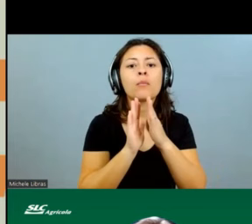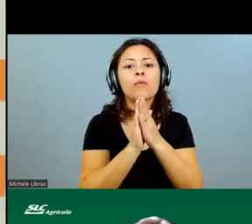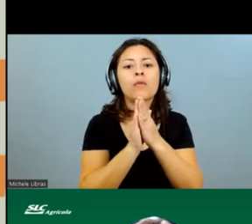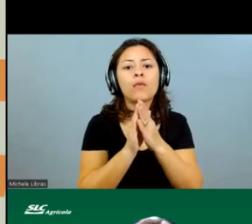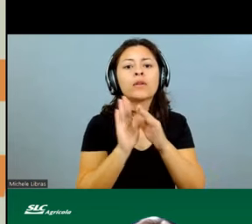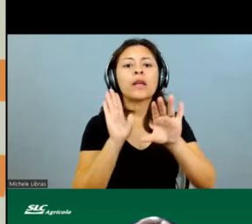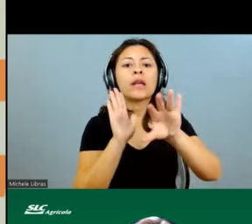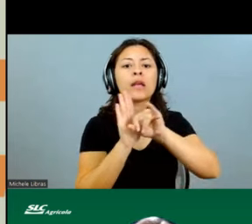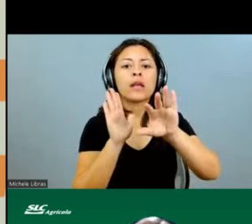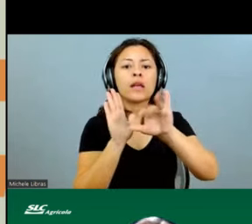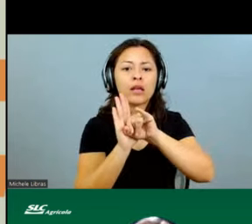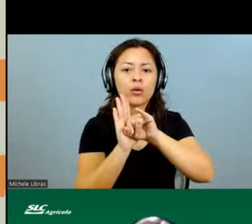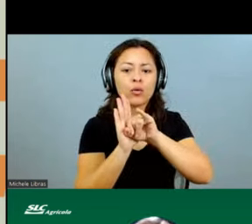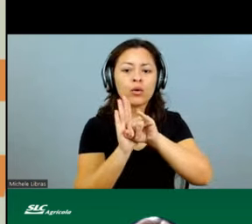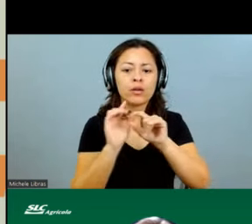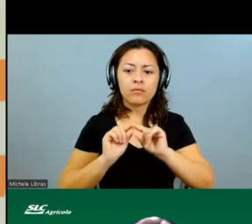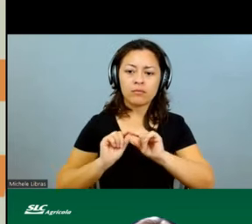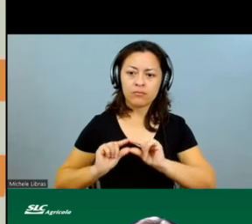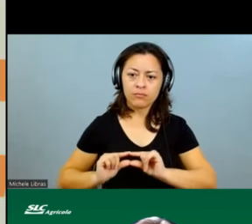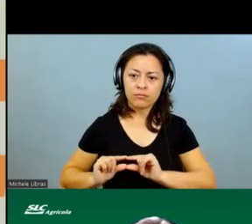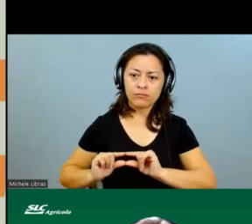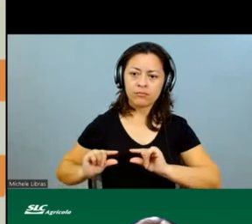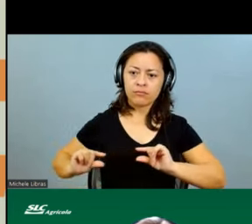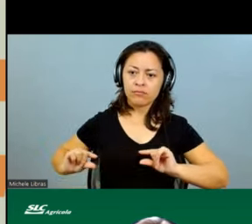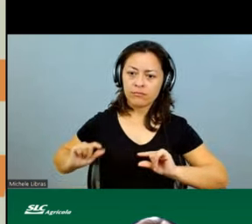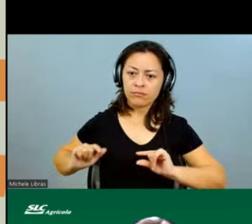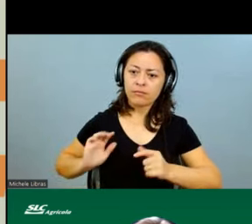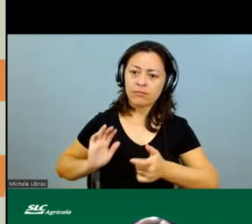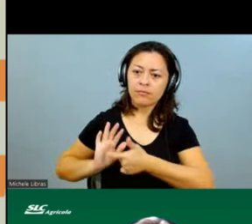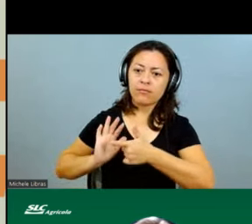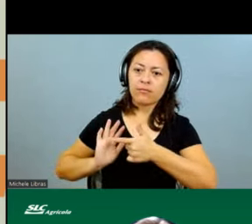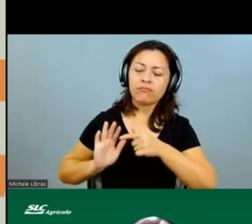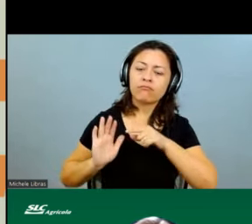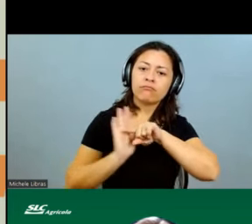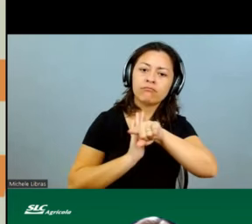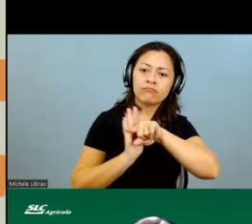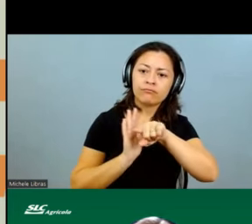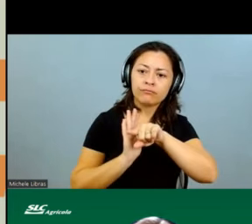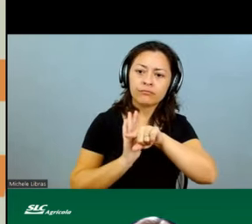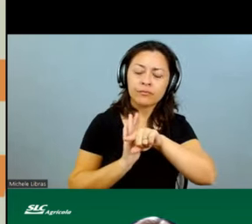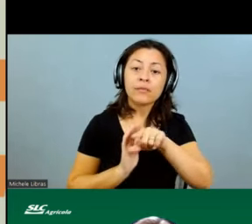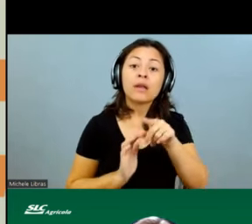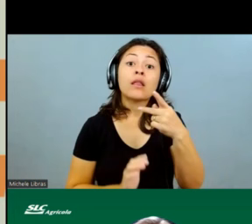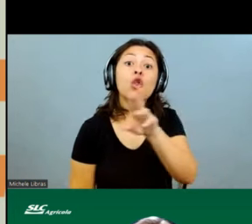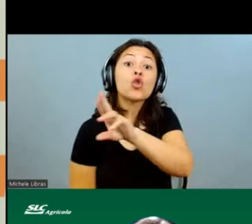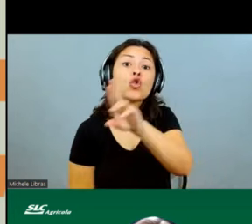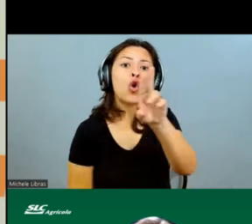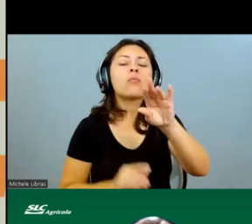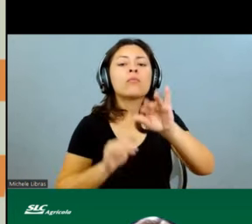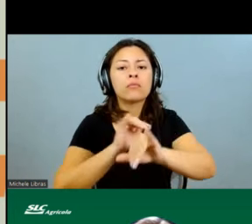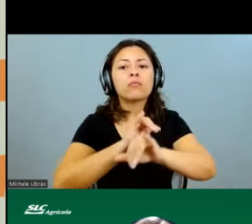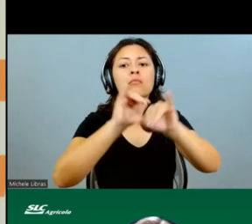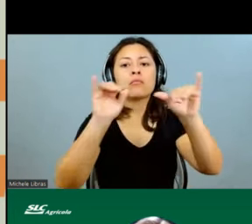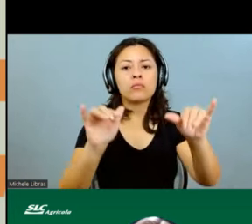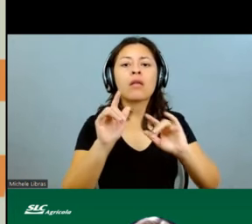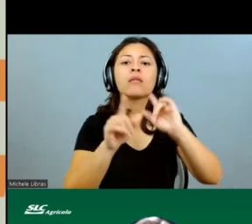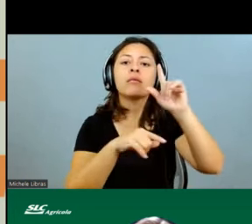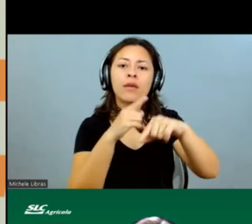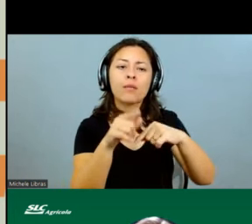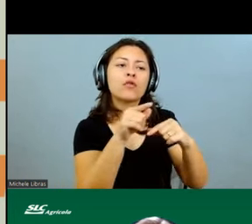no botão inferior de sua tela por padrão da dinâmica seus nomes serão anunciados para que façam sua pergunta ao